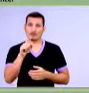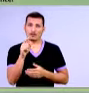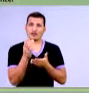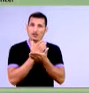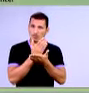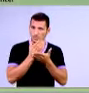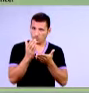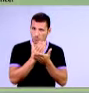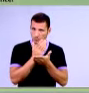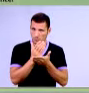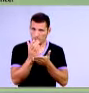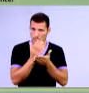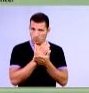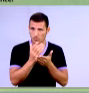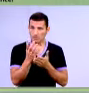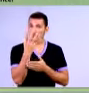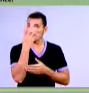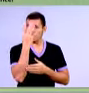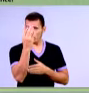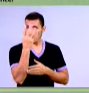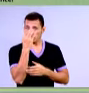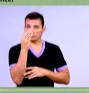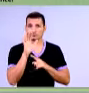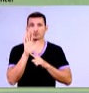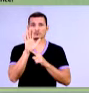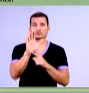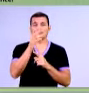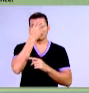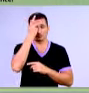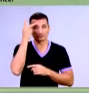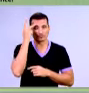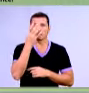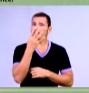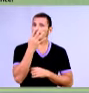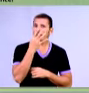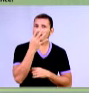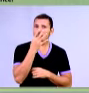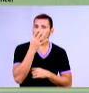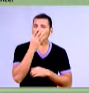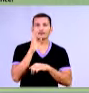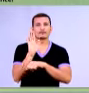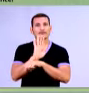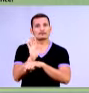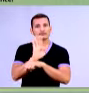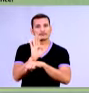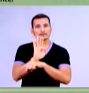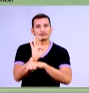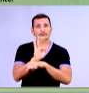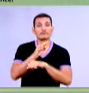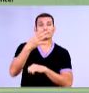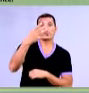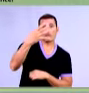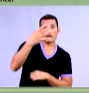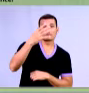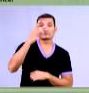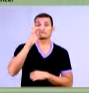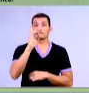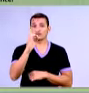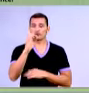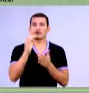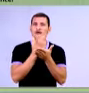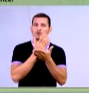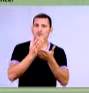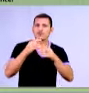imagens que demonstram pessoas assistindo uma sessão de cinema 4DX. Algumas salas